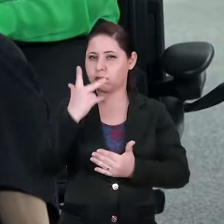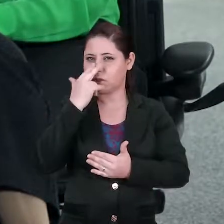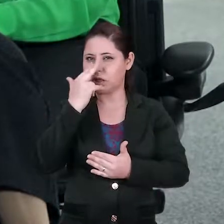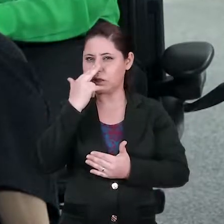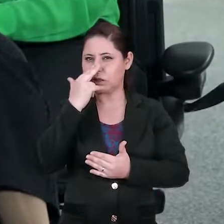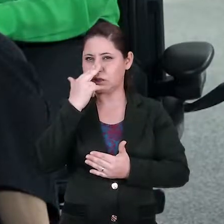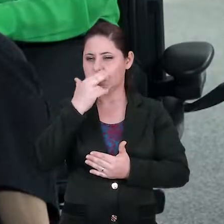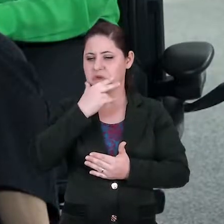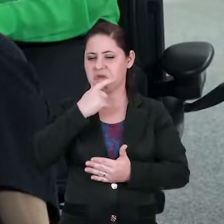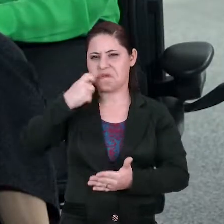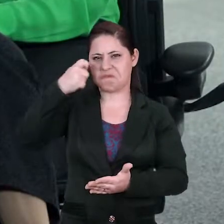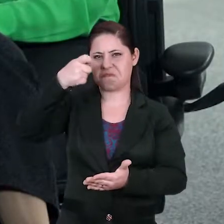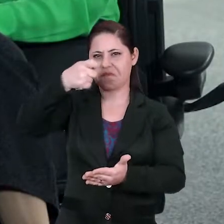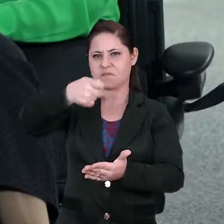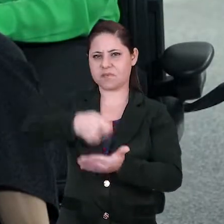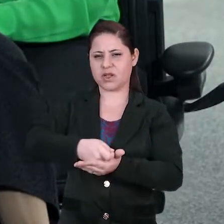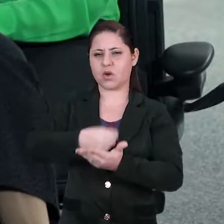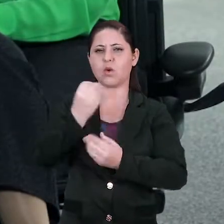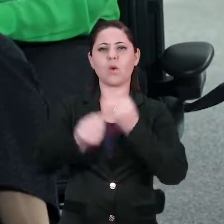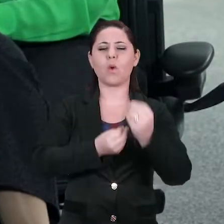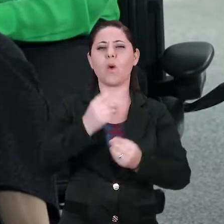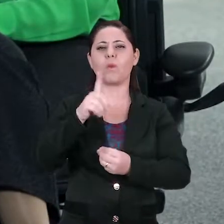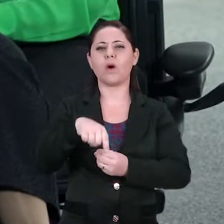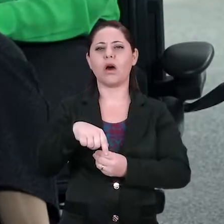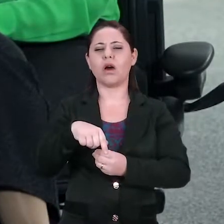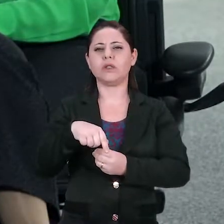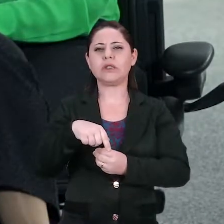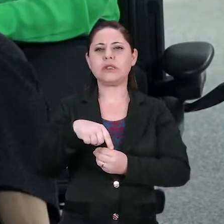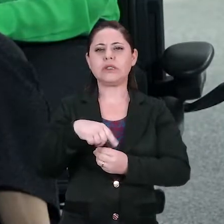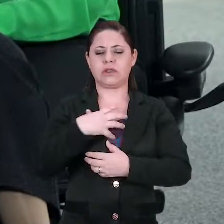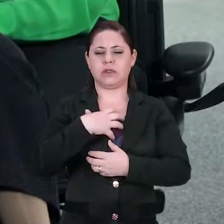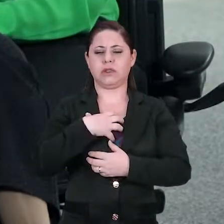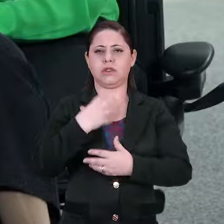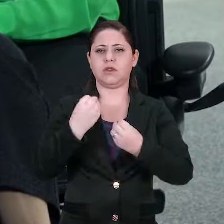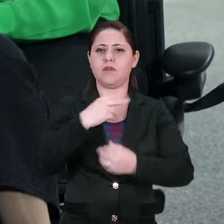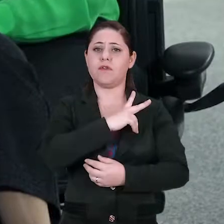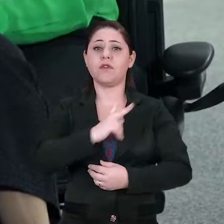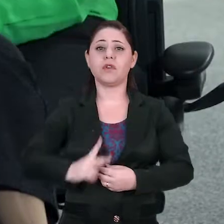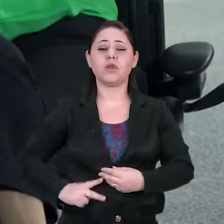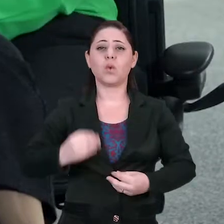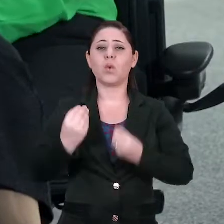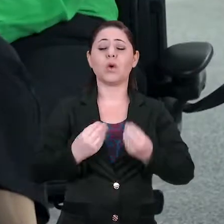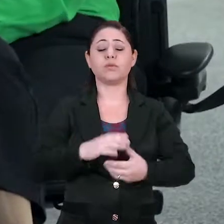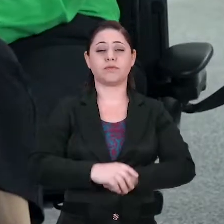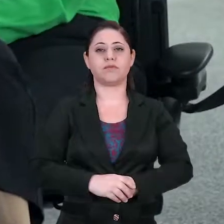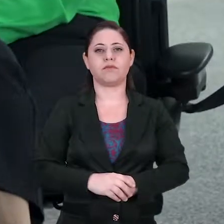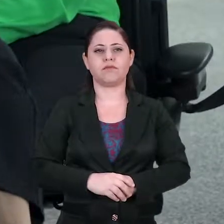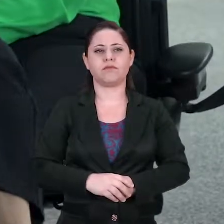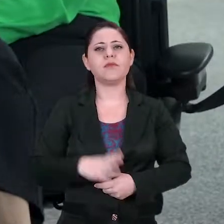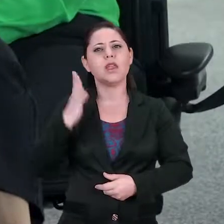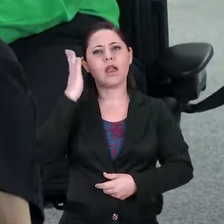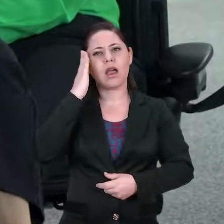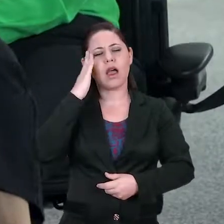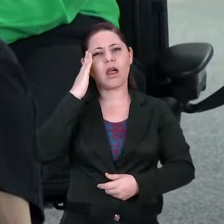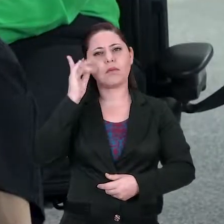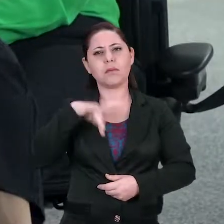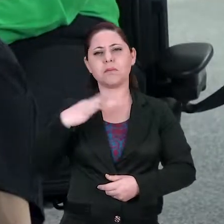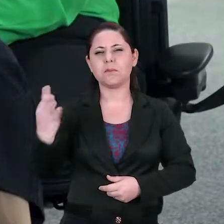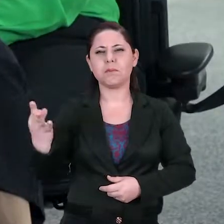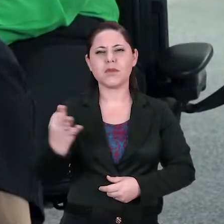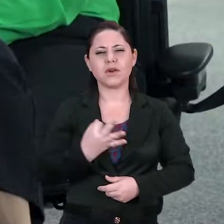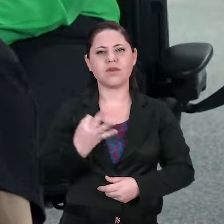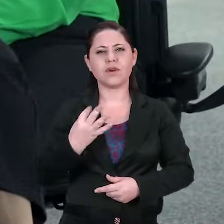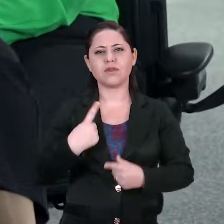né, do patriarcado, do machismo. Como é que você lidou com isso como vereadora? Bem, sabe que foi excelente.